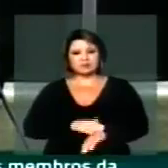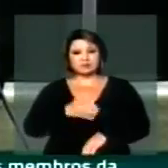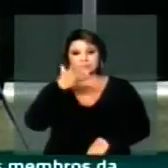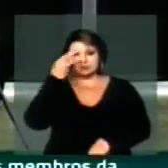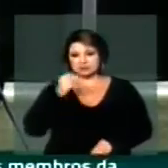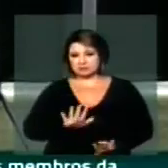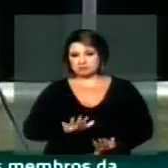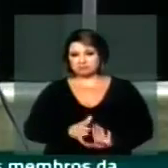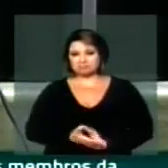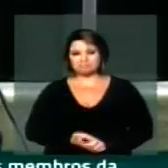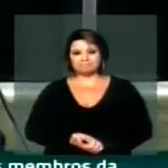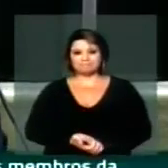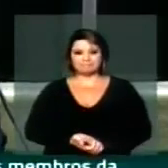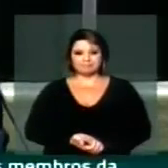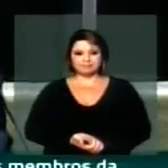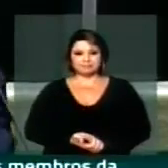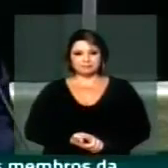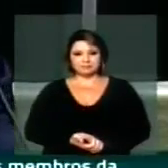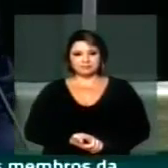tenho?